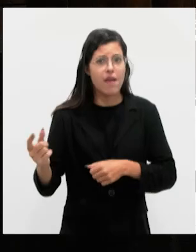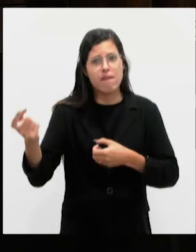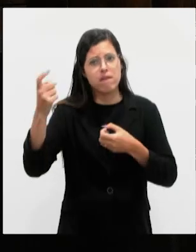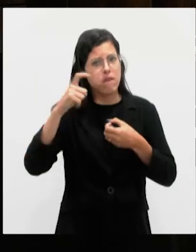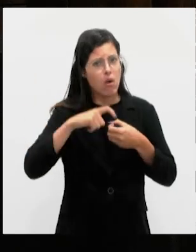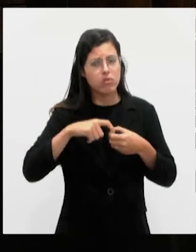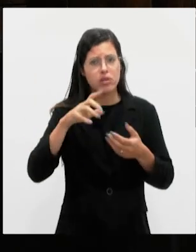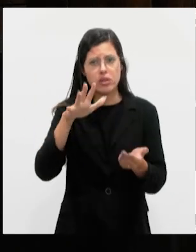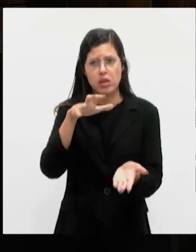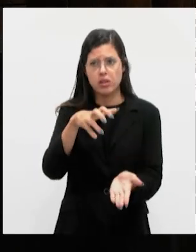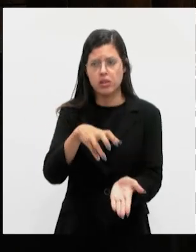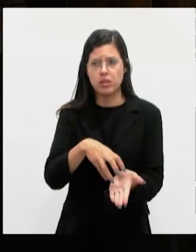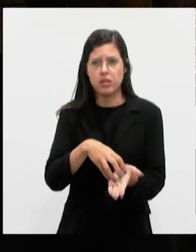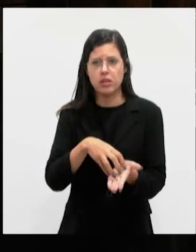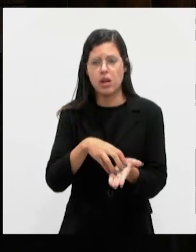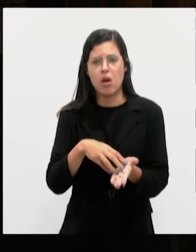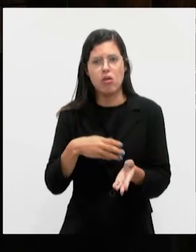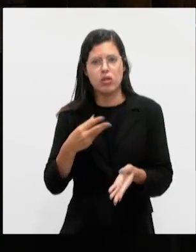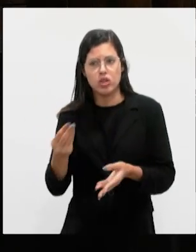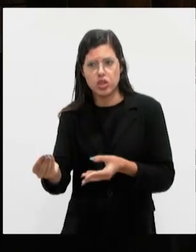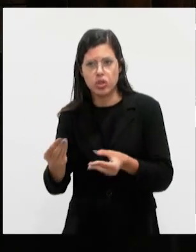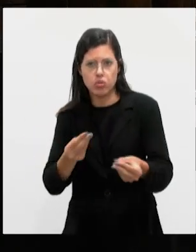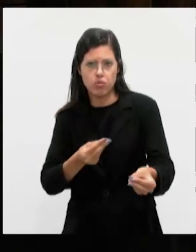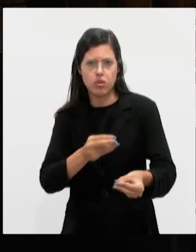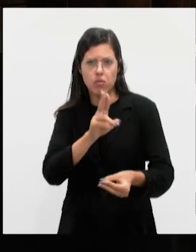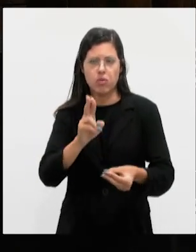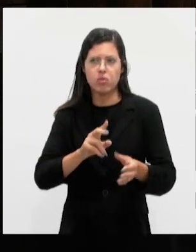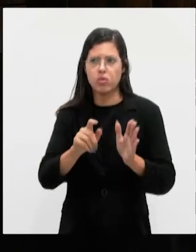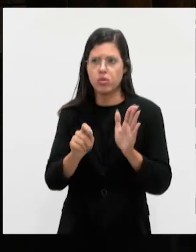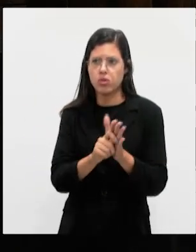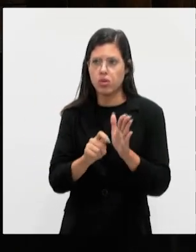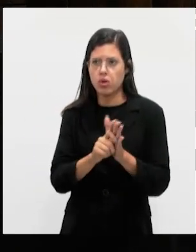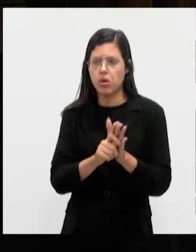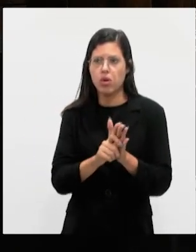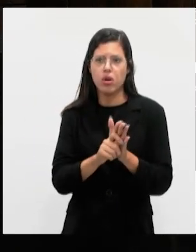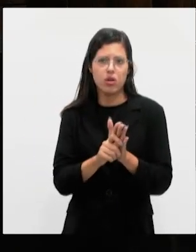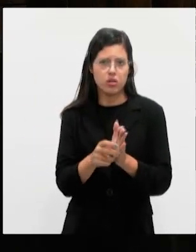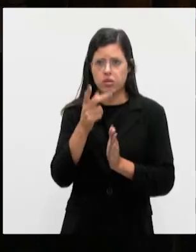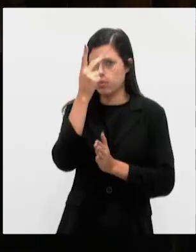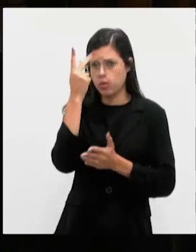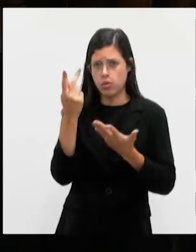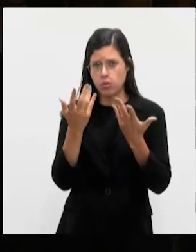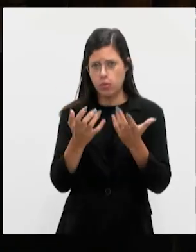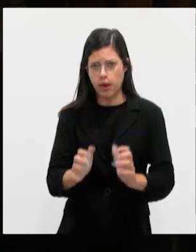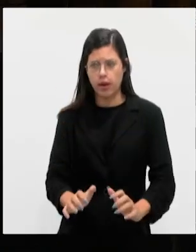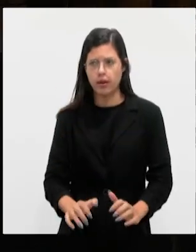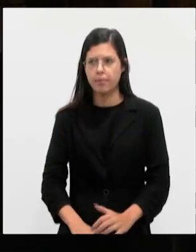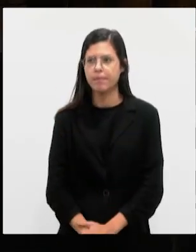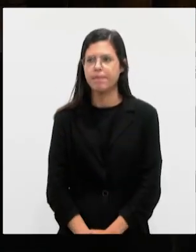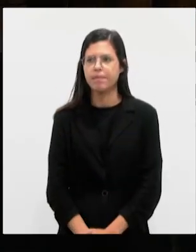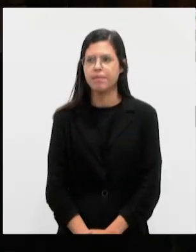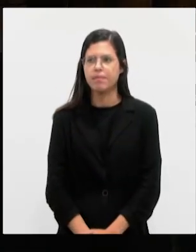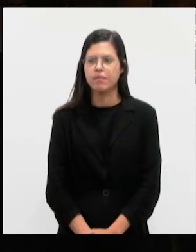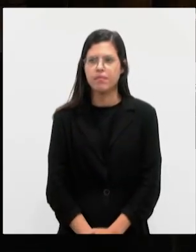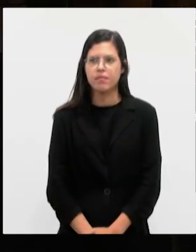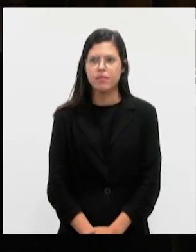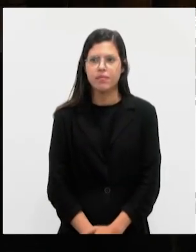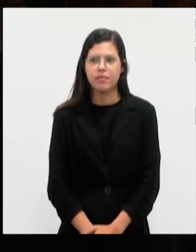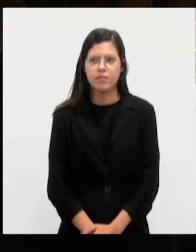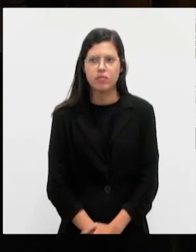central de distribuição e consumo, que ninguém deseja. Então, isso tem a ver